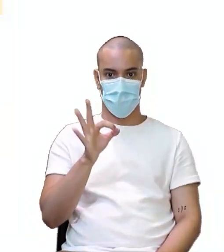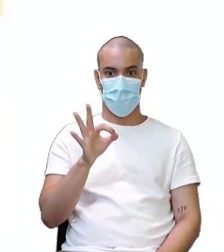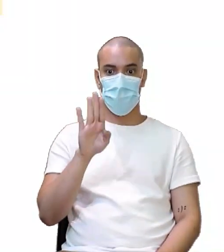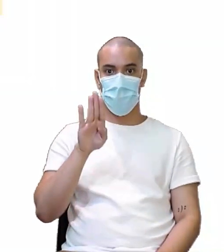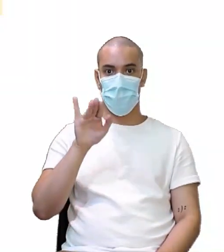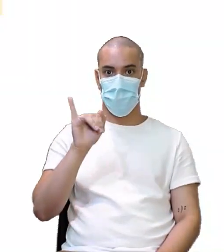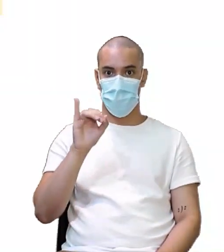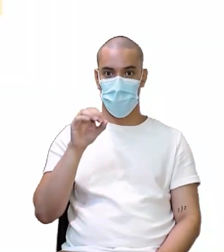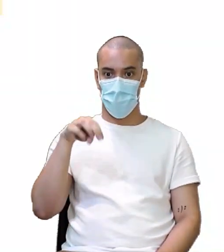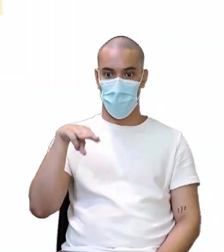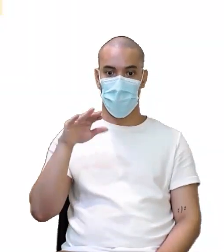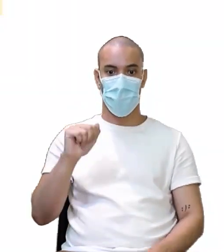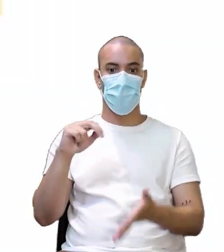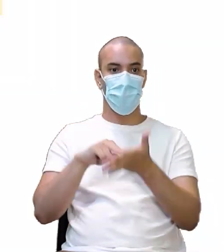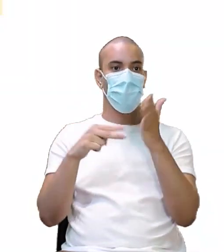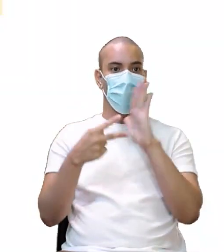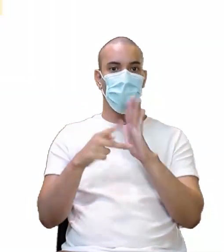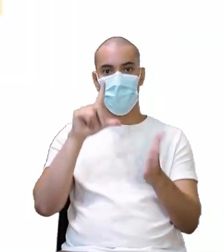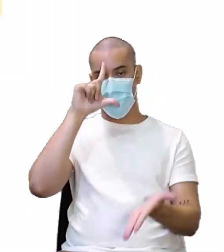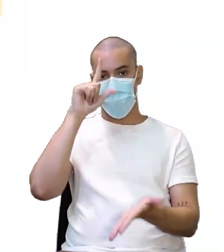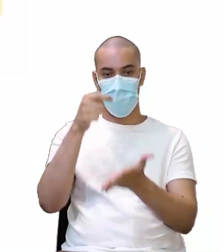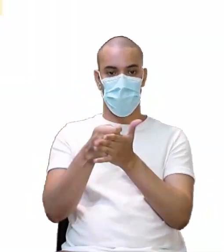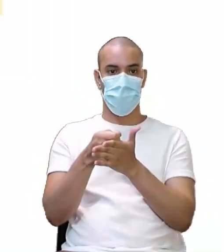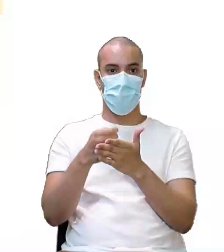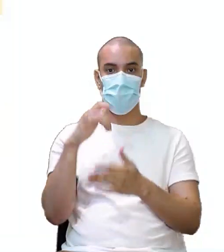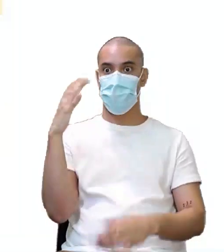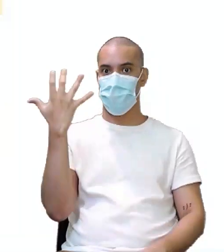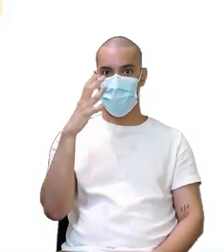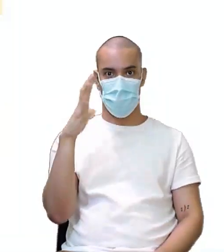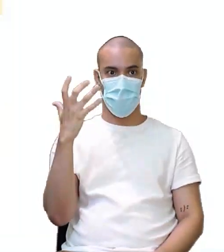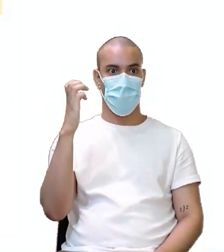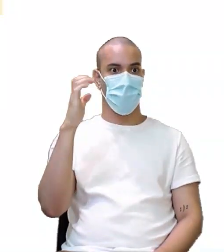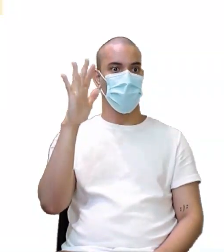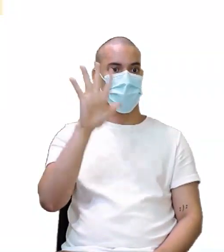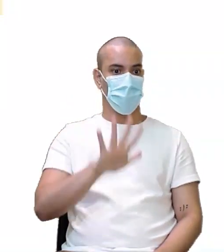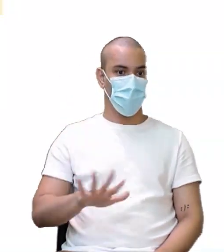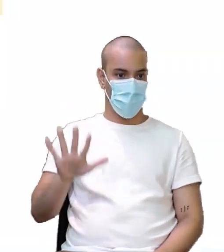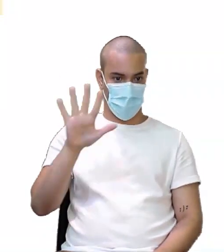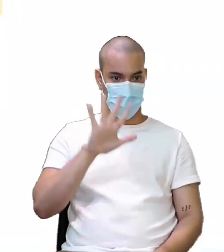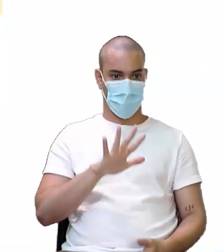bioma, que são os domínios morfoclimáticos aí do planeta.